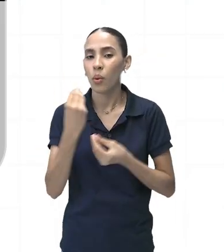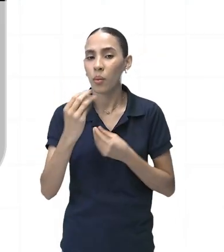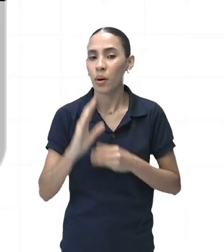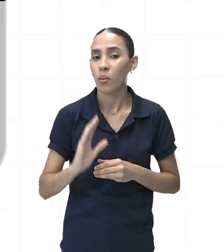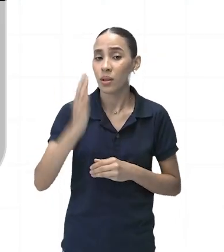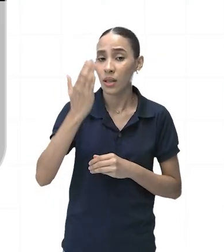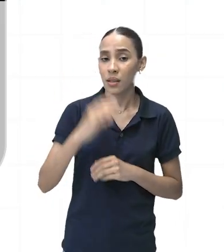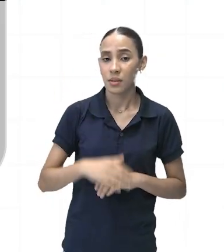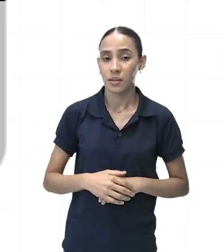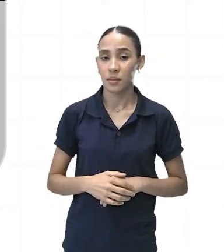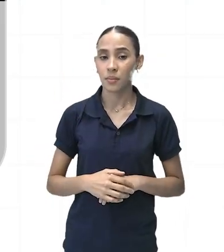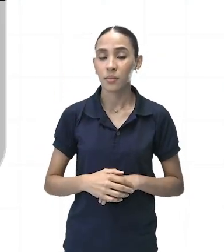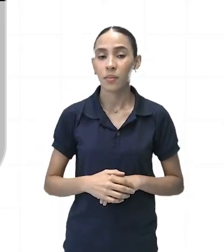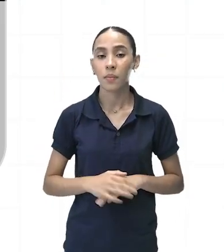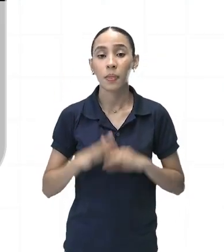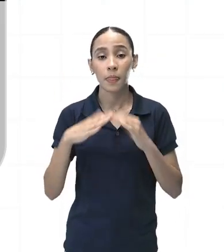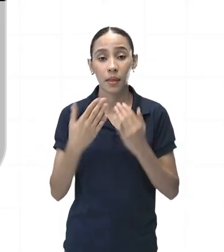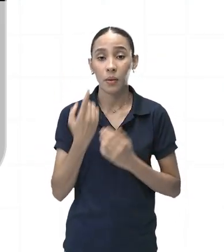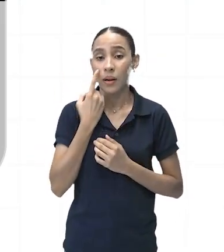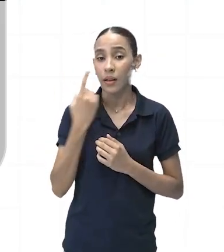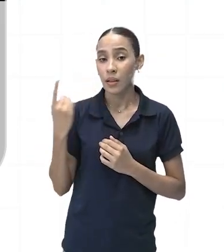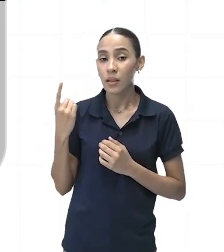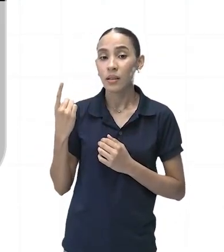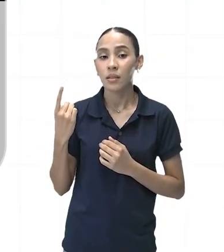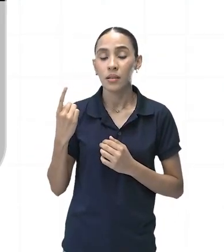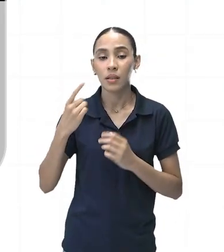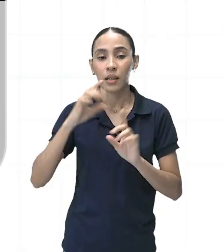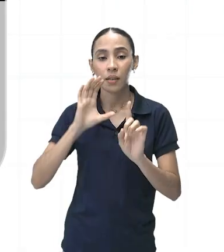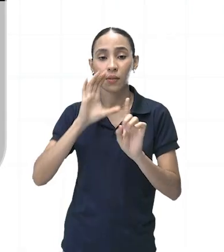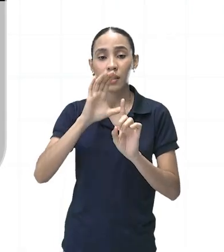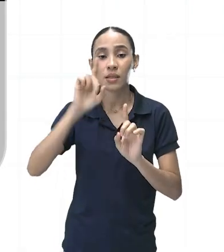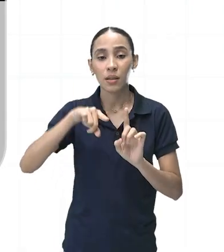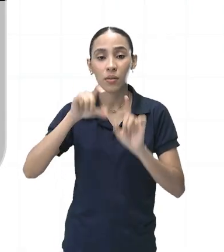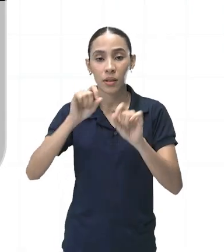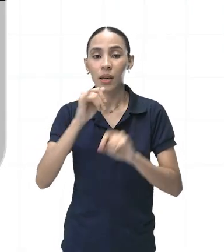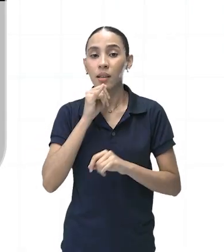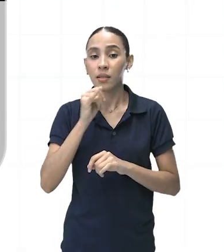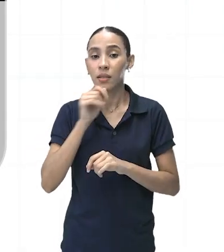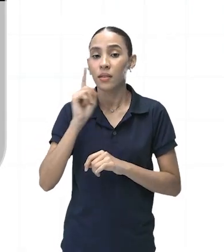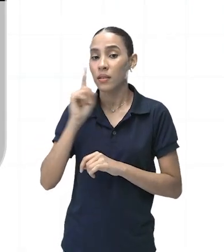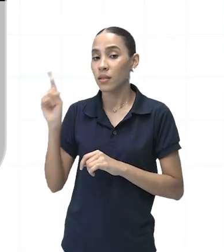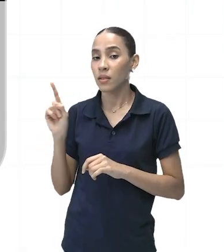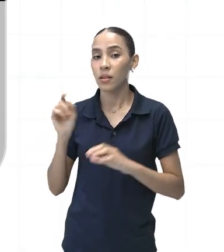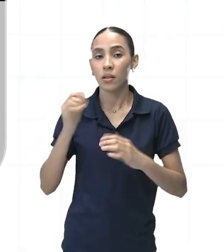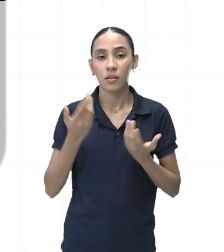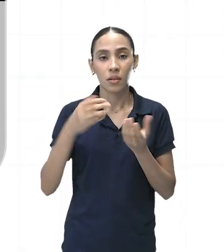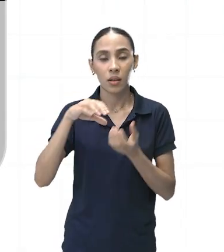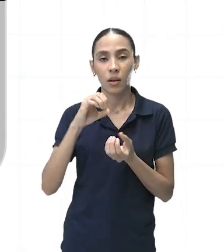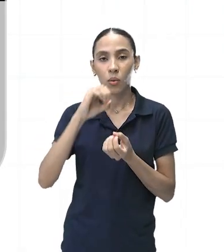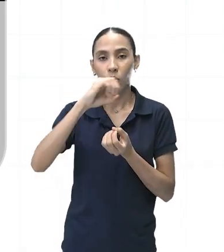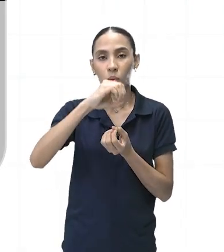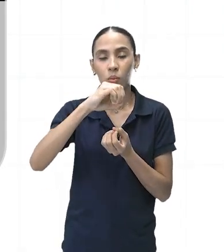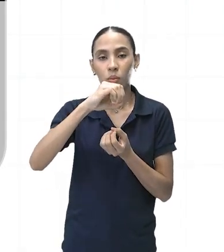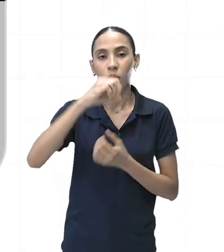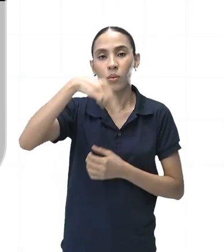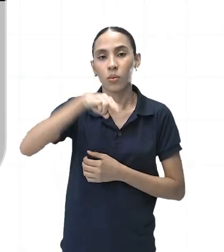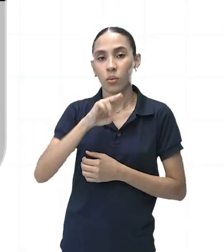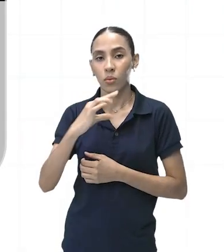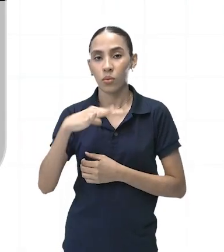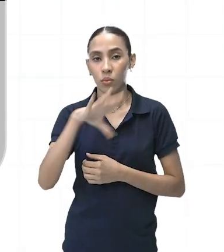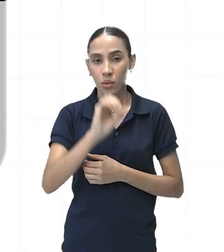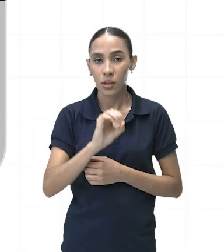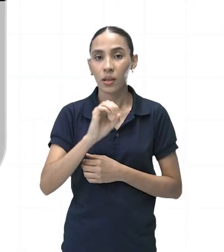surge? A causa desse campo magnético é o núcleo do planeta, que é formado